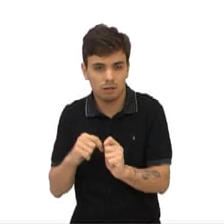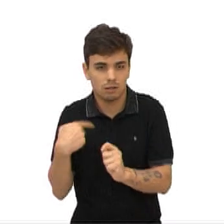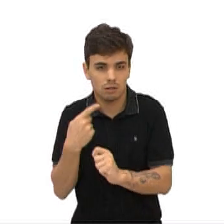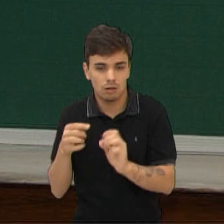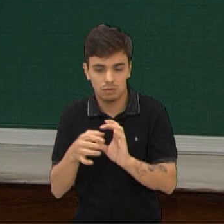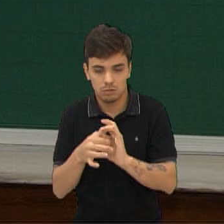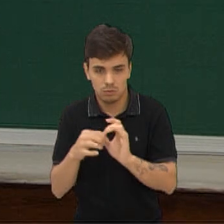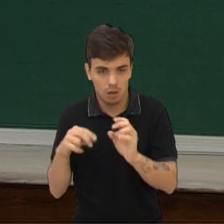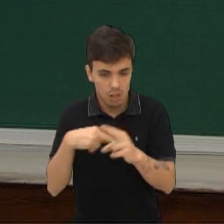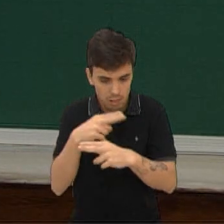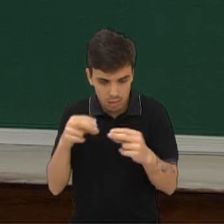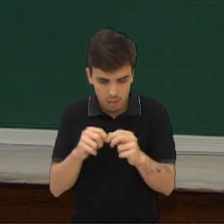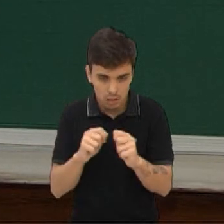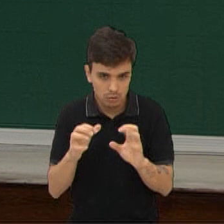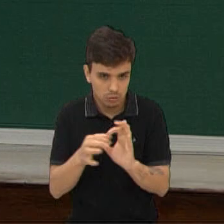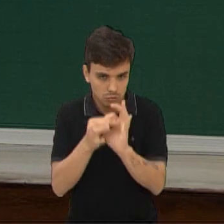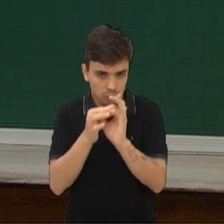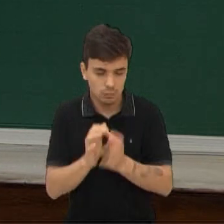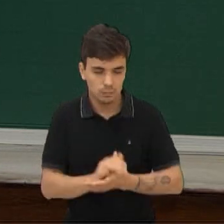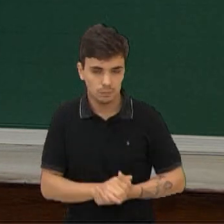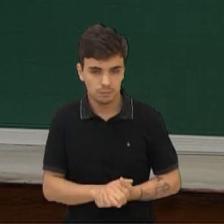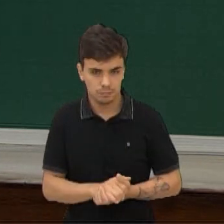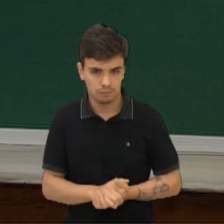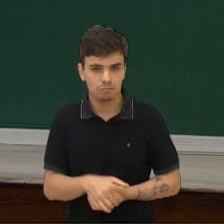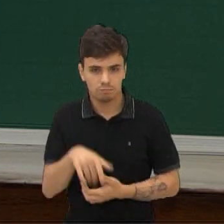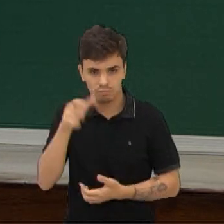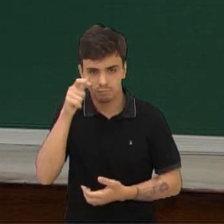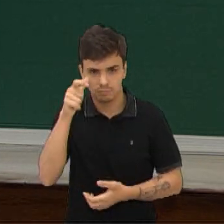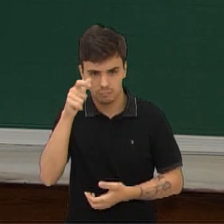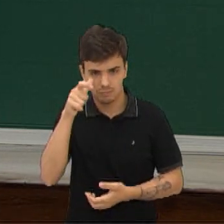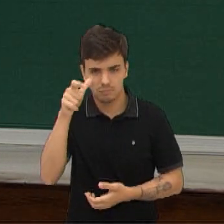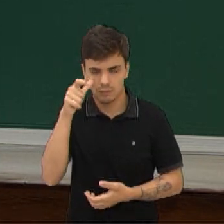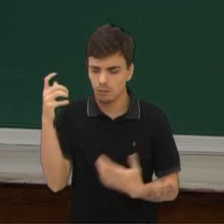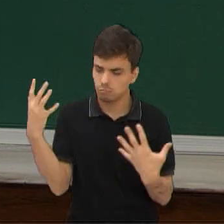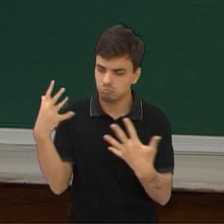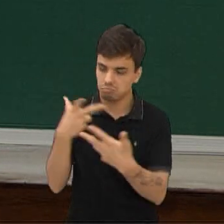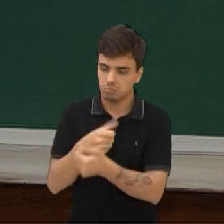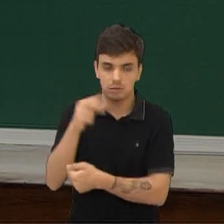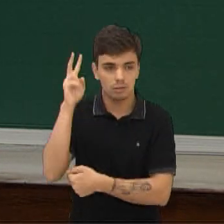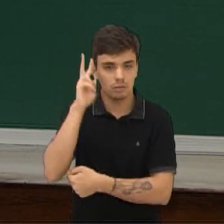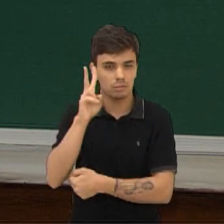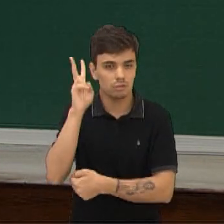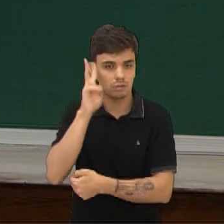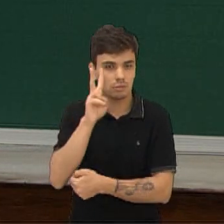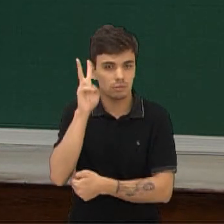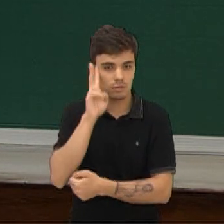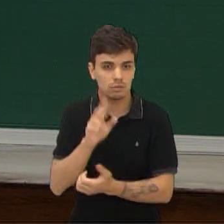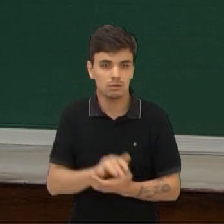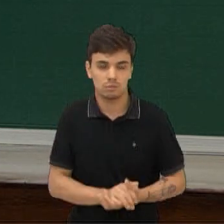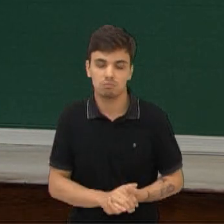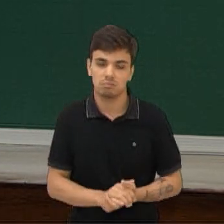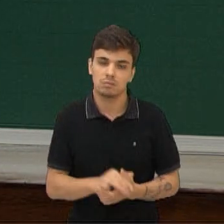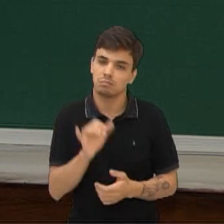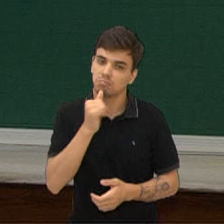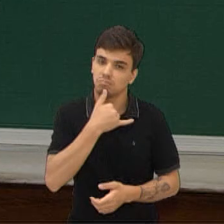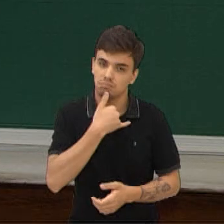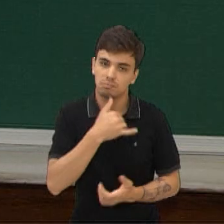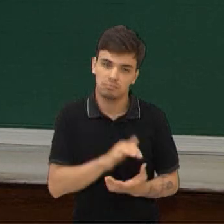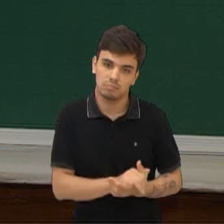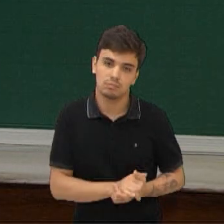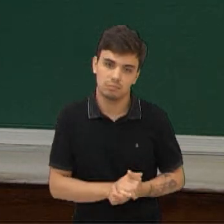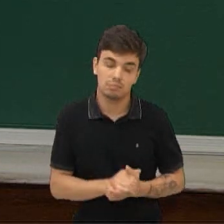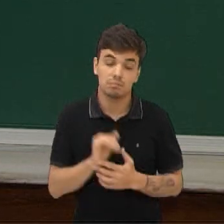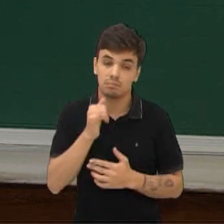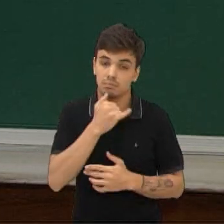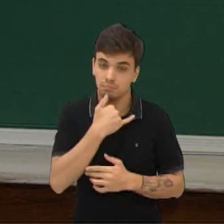nosso laço. Que interessante, que bonita essa história, né? Apesar de triste, né? A história